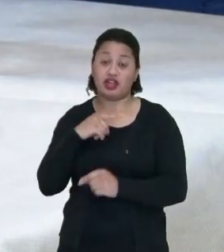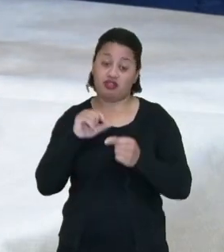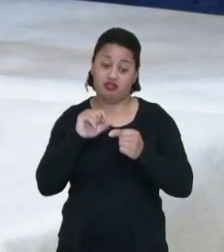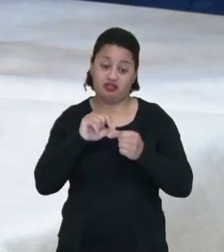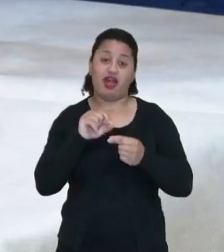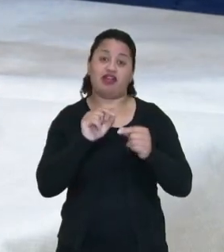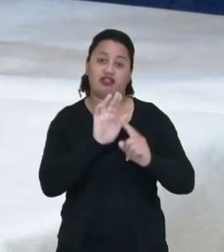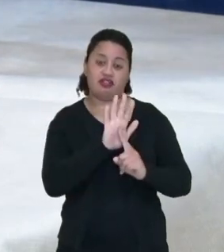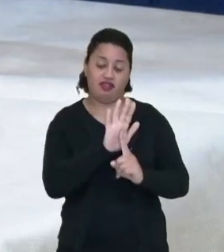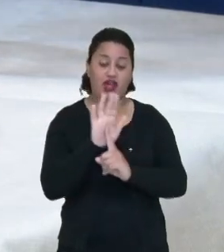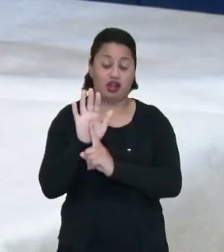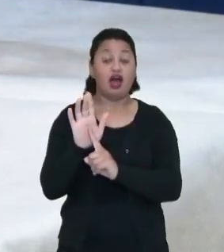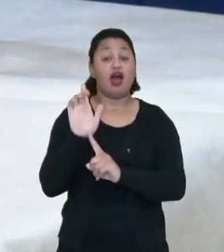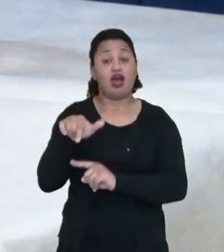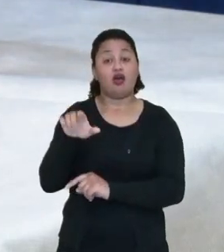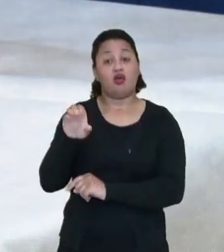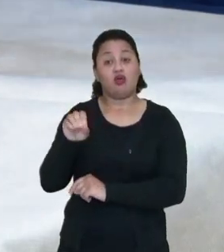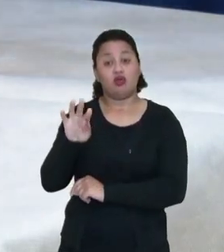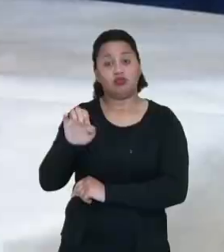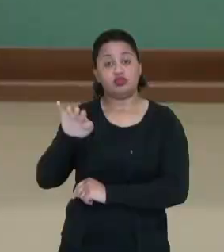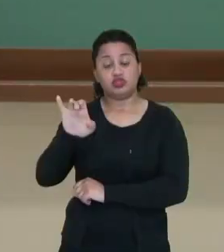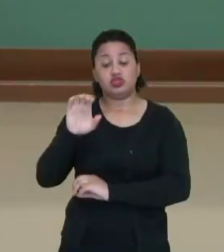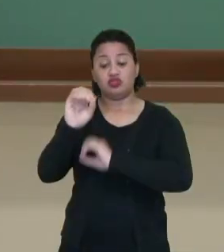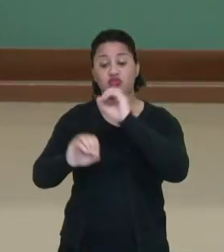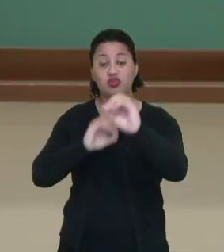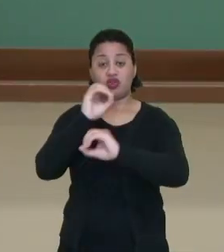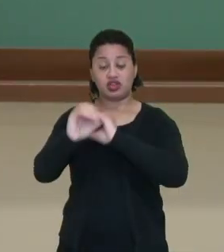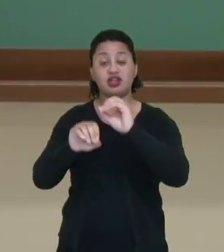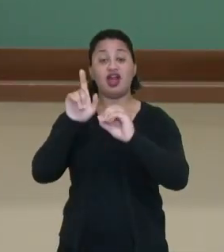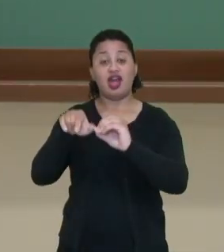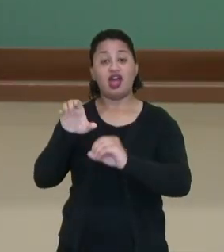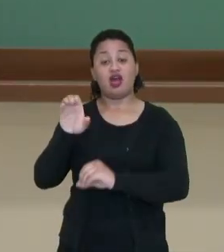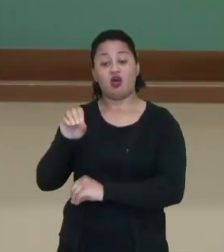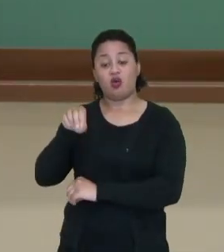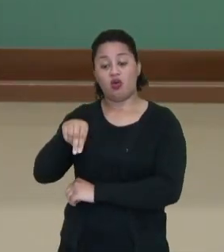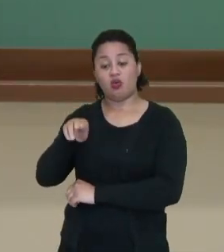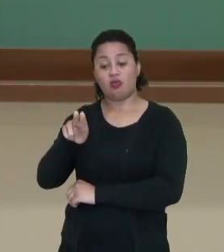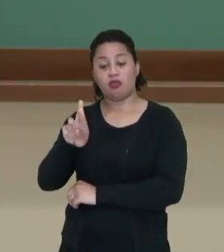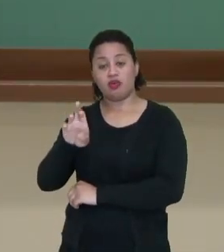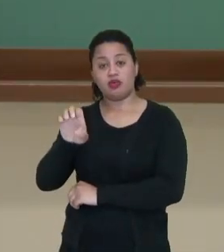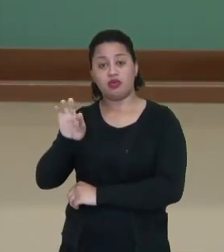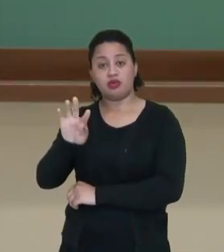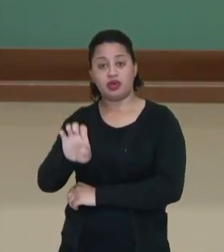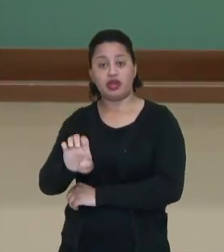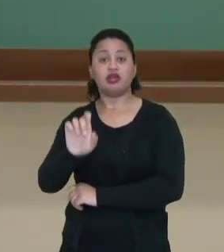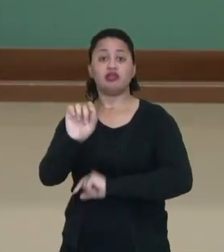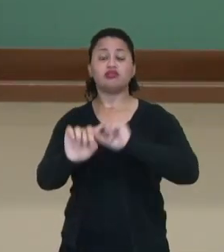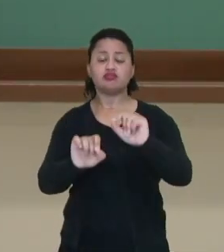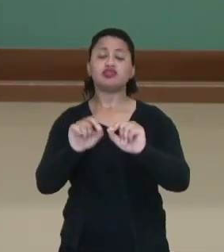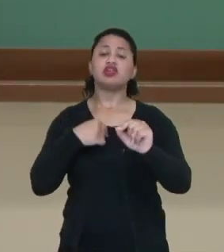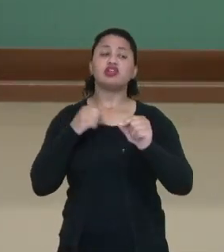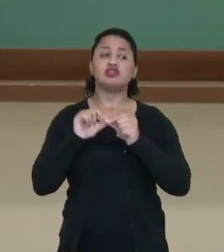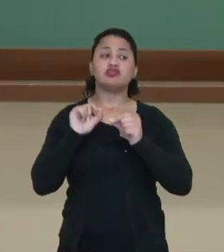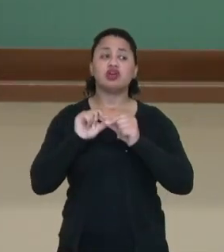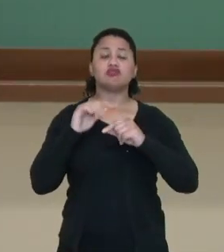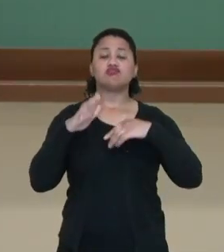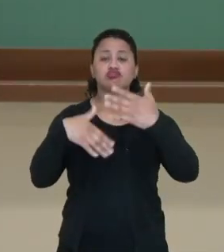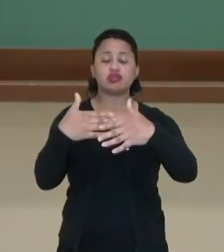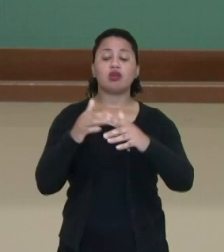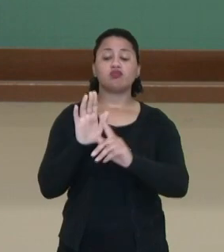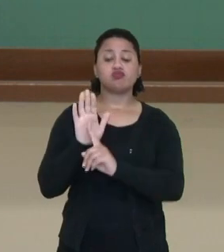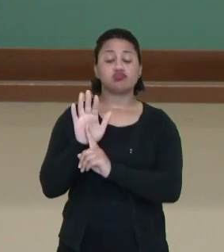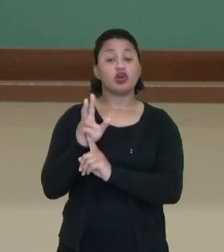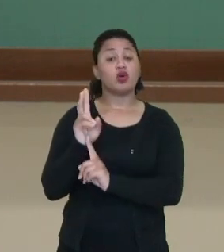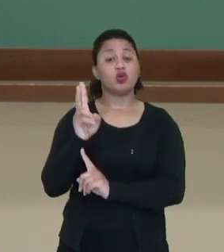nós o combustível, o oxigênio é o comburente que está fazendo, então, aqui essa chama se